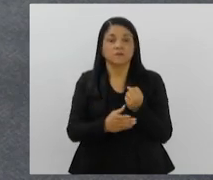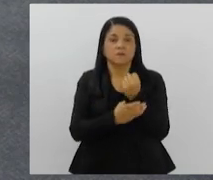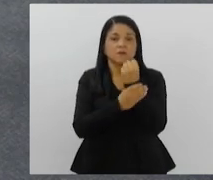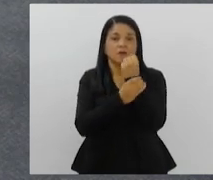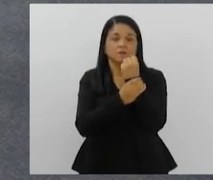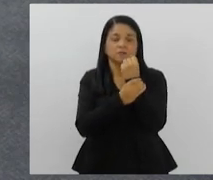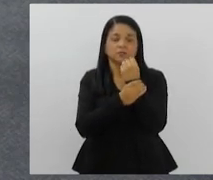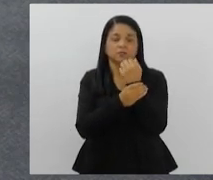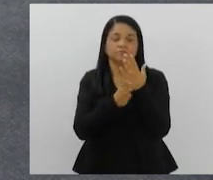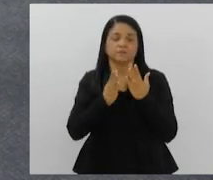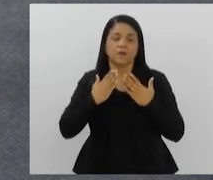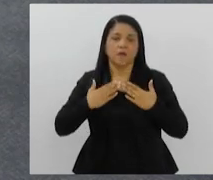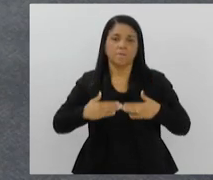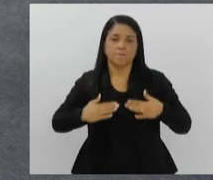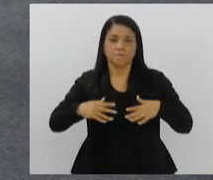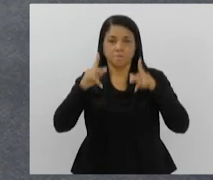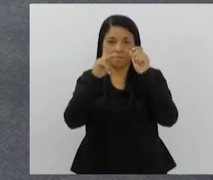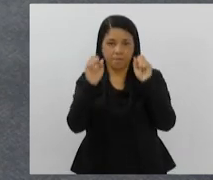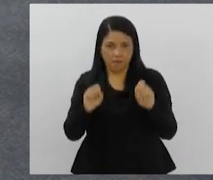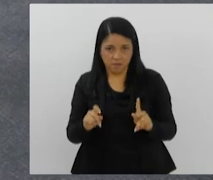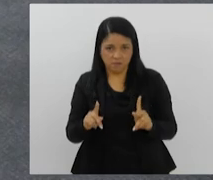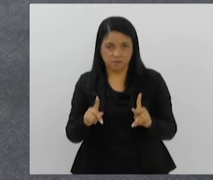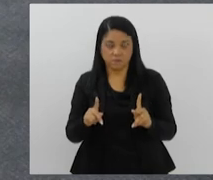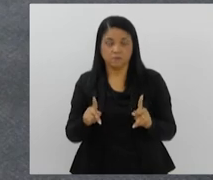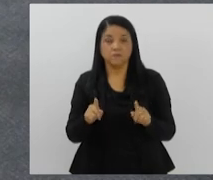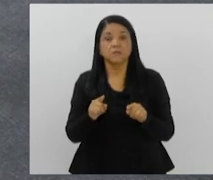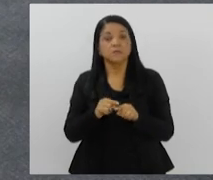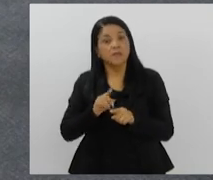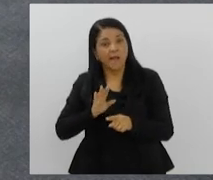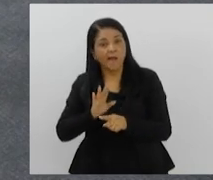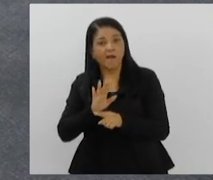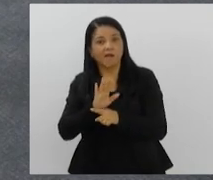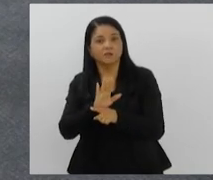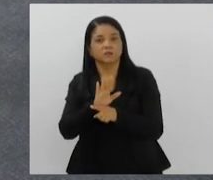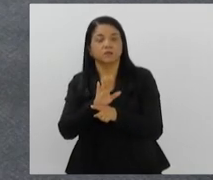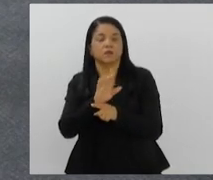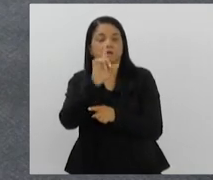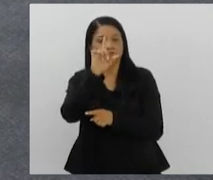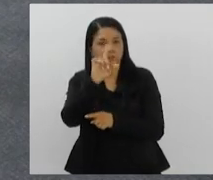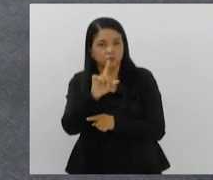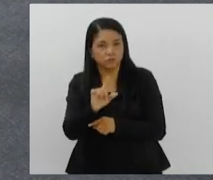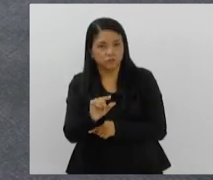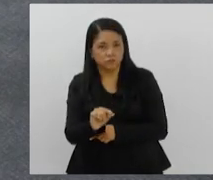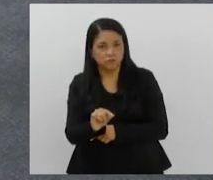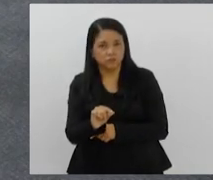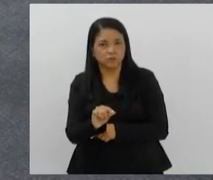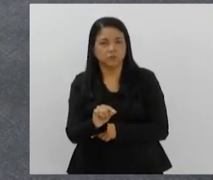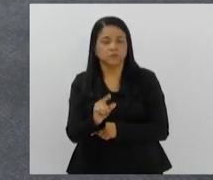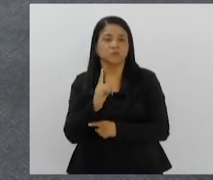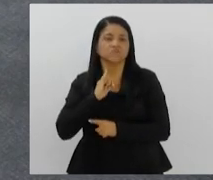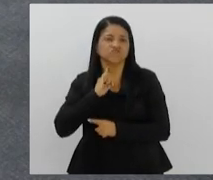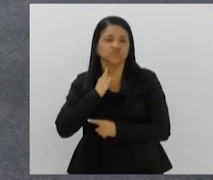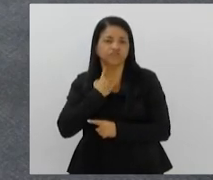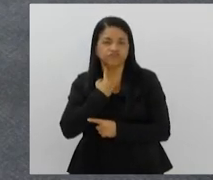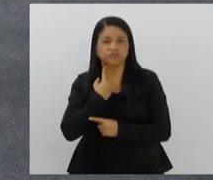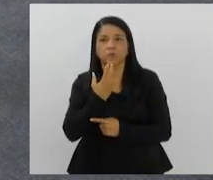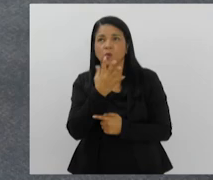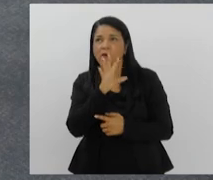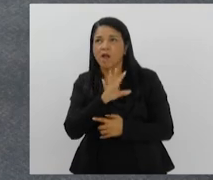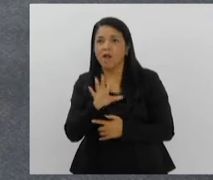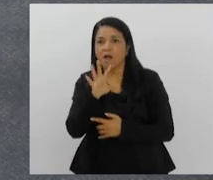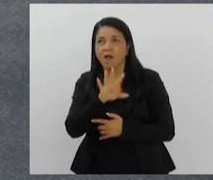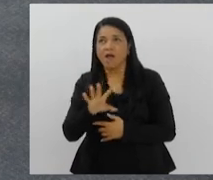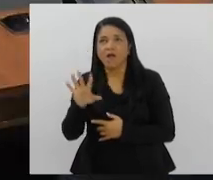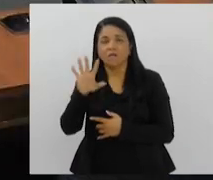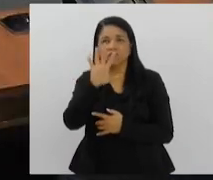que é dever garantir o sossego e também contribuir para a diminuição da poluição atmosférica.